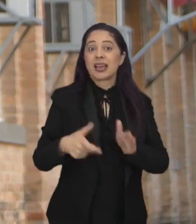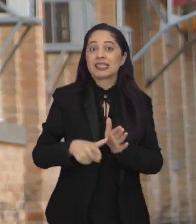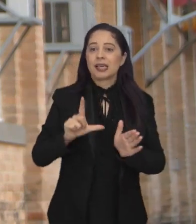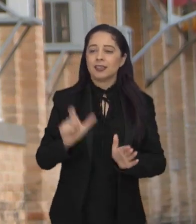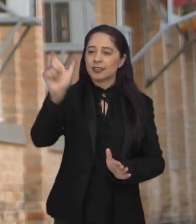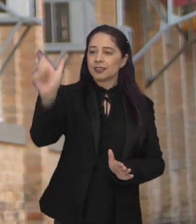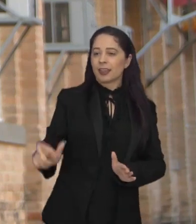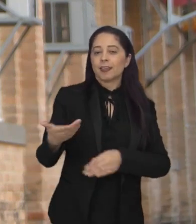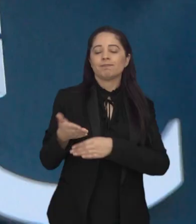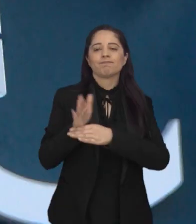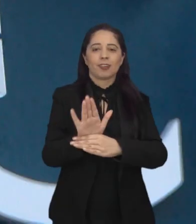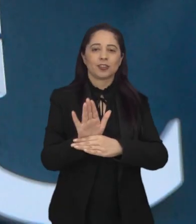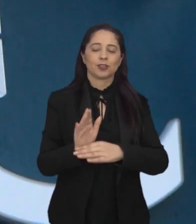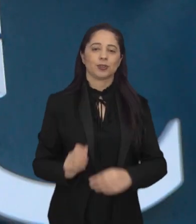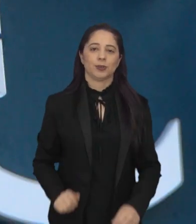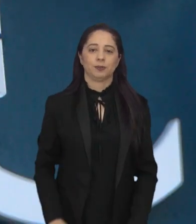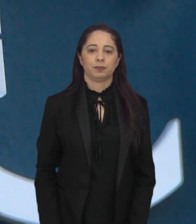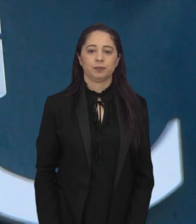a pessoas tão maravilhosas.